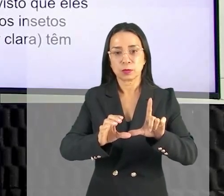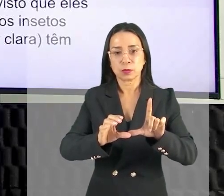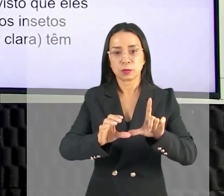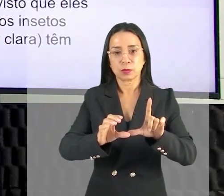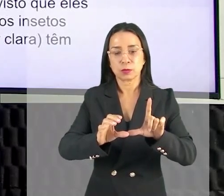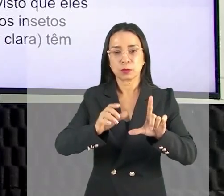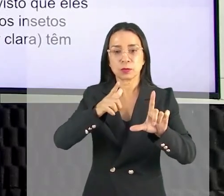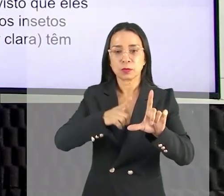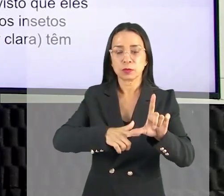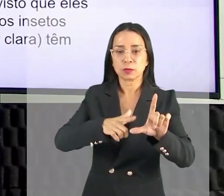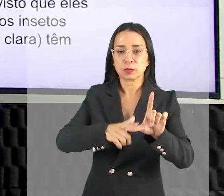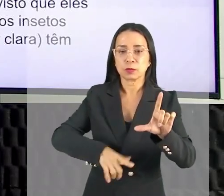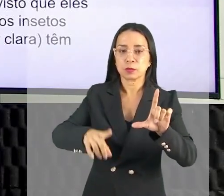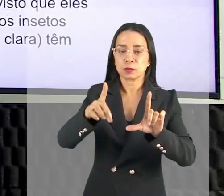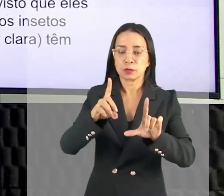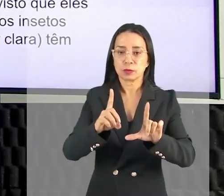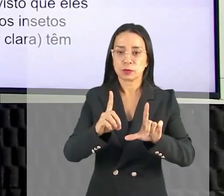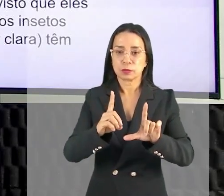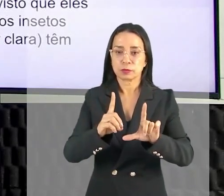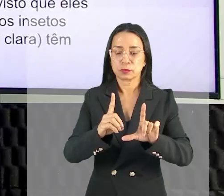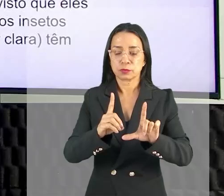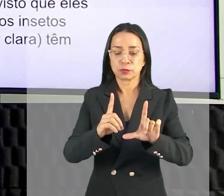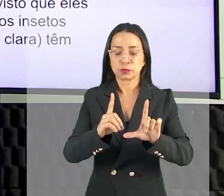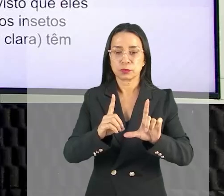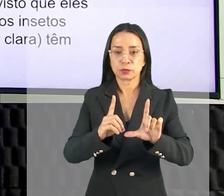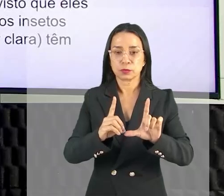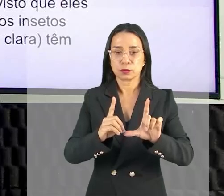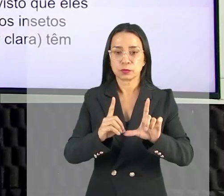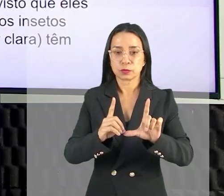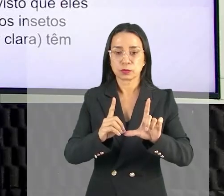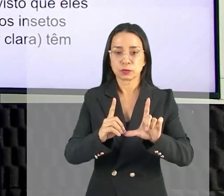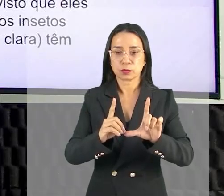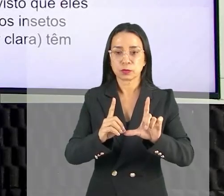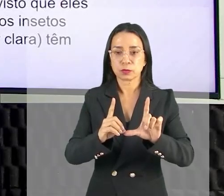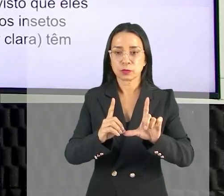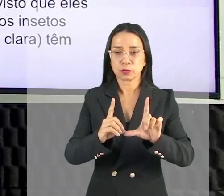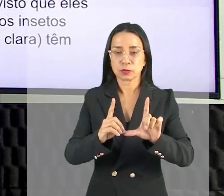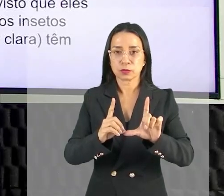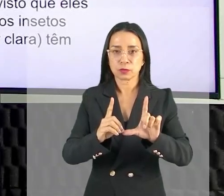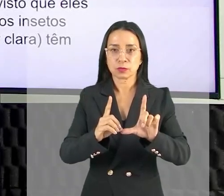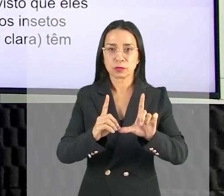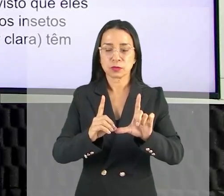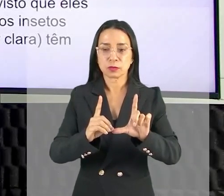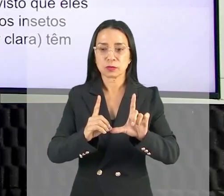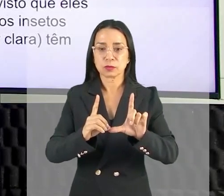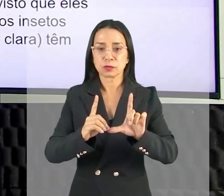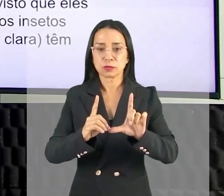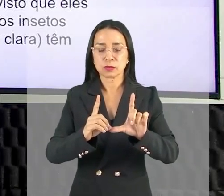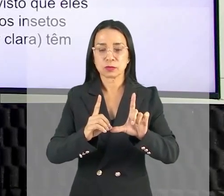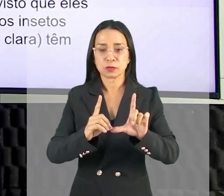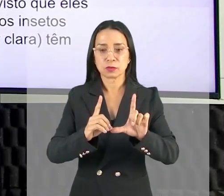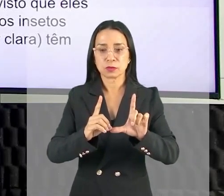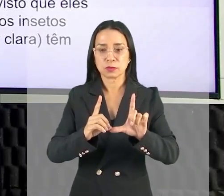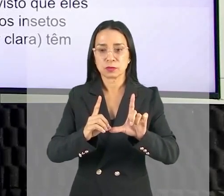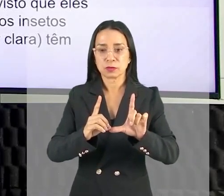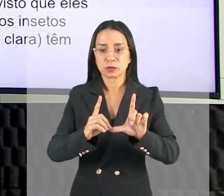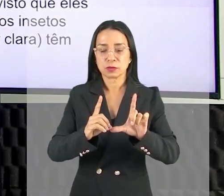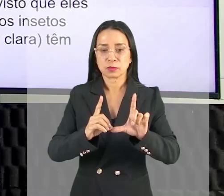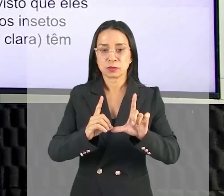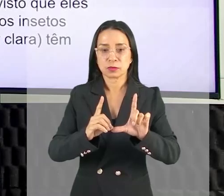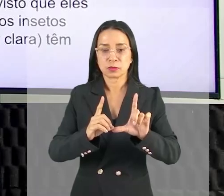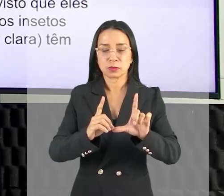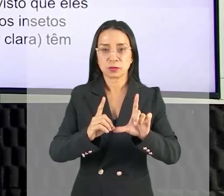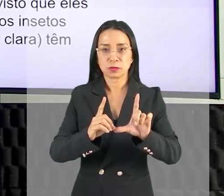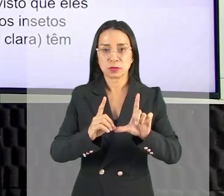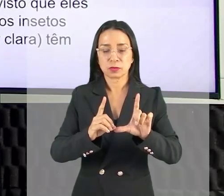média, representados pela cor escura, com características extremas, o que favorece os indivíduos